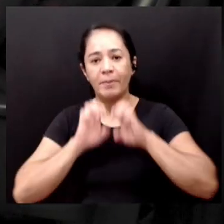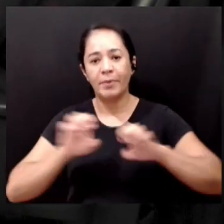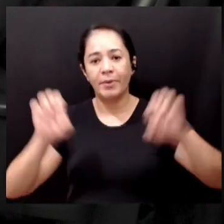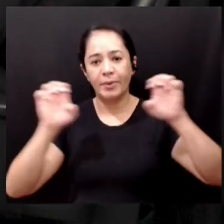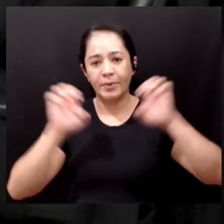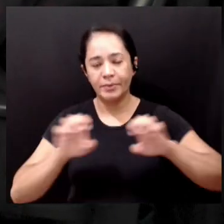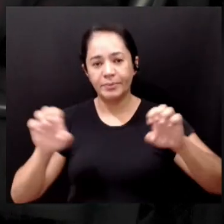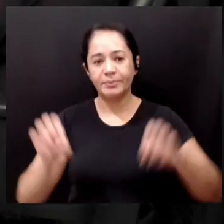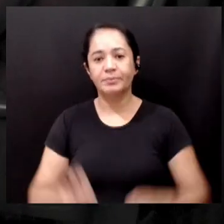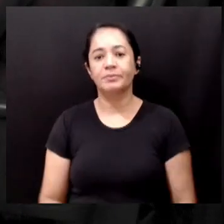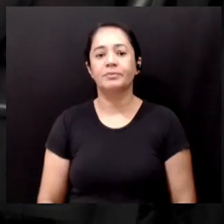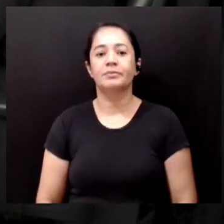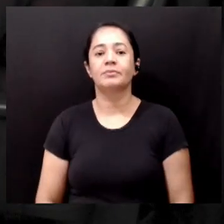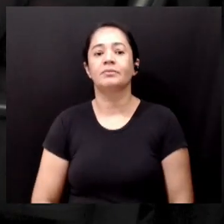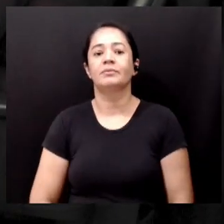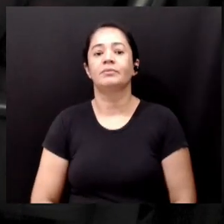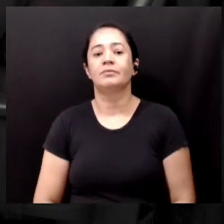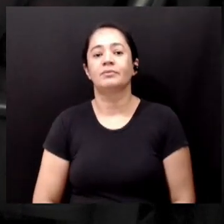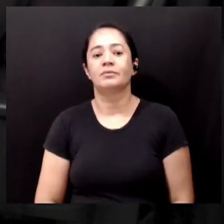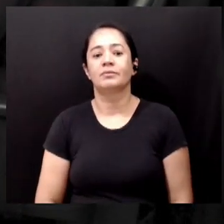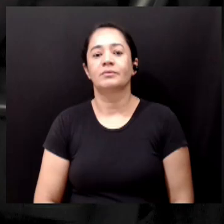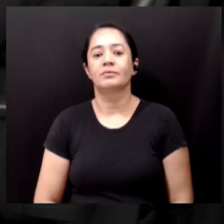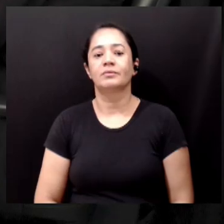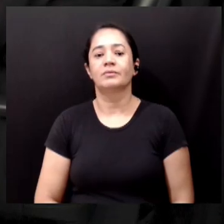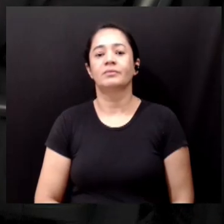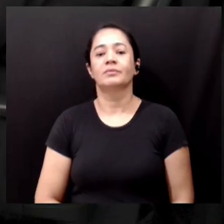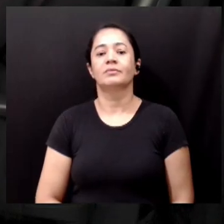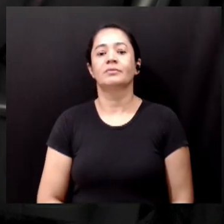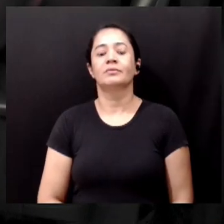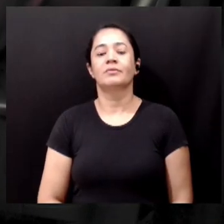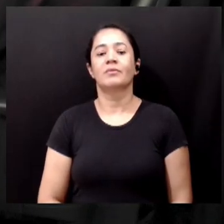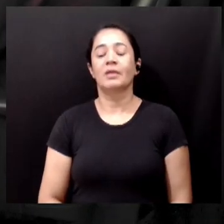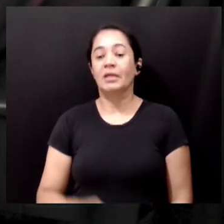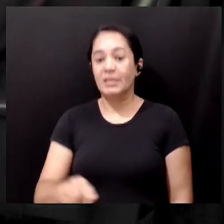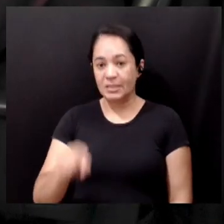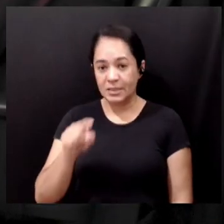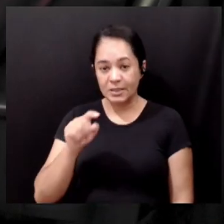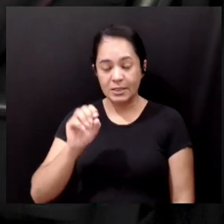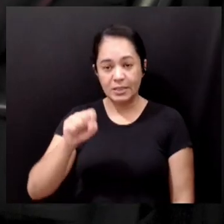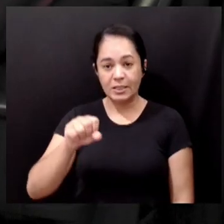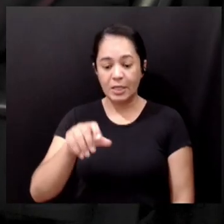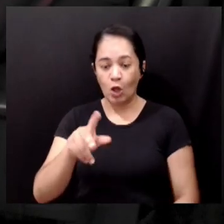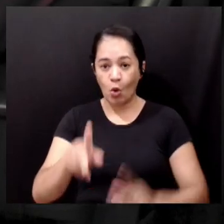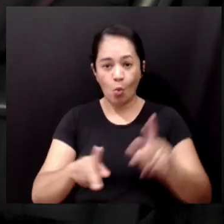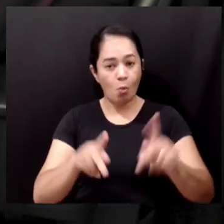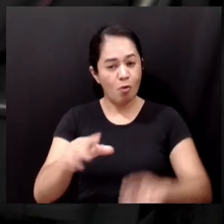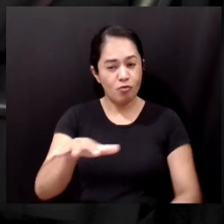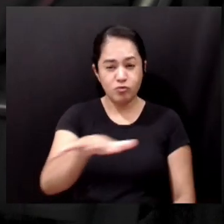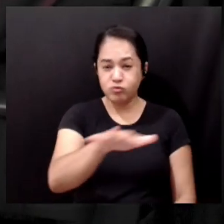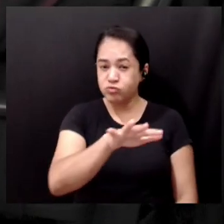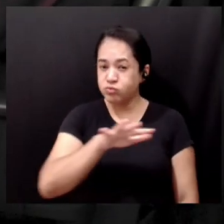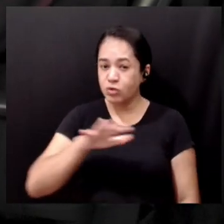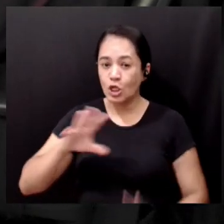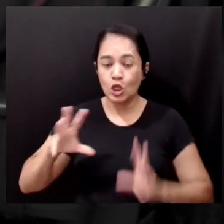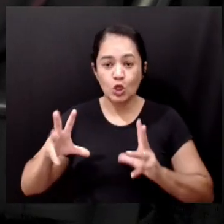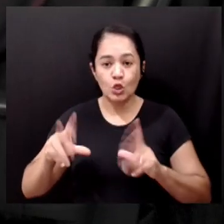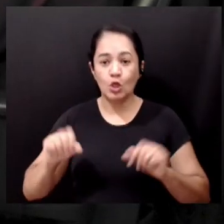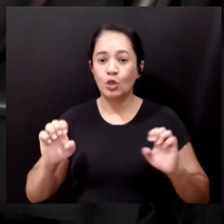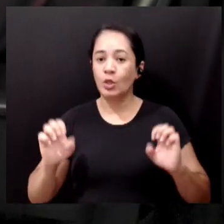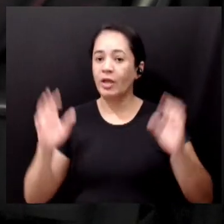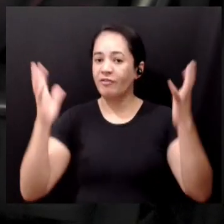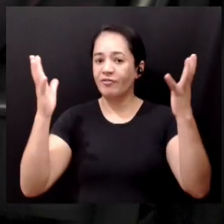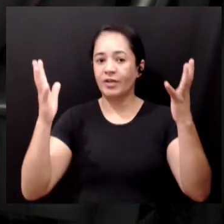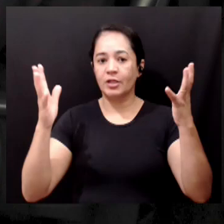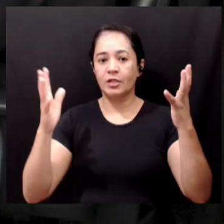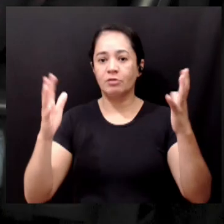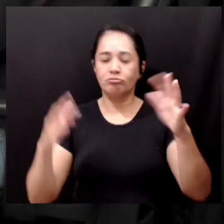isso é para o público em geral, não é Geral. só para o pessoal da igreja. Não, todos os eventos que nós fazemos em praça pública, nós fazemos em geral, tá?